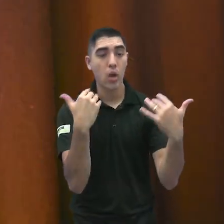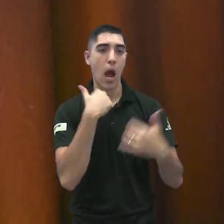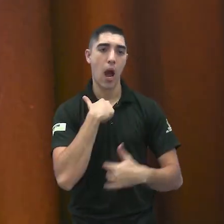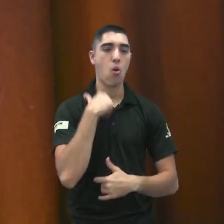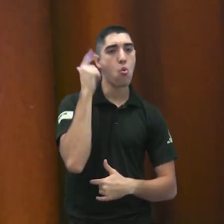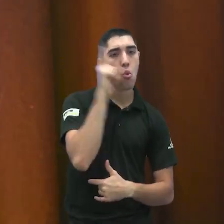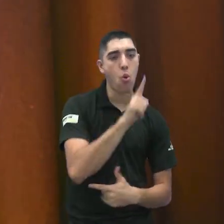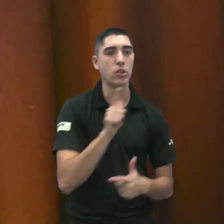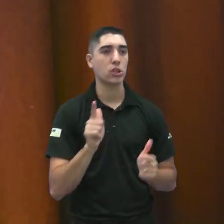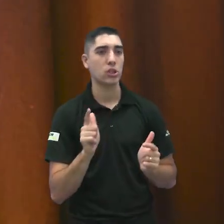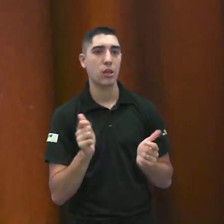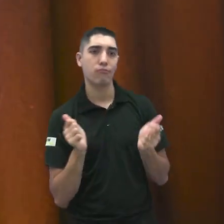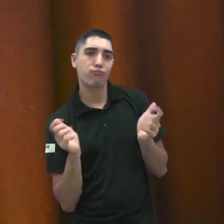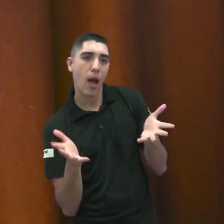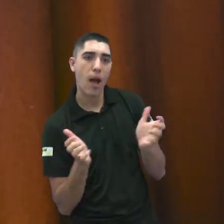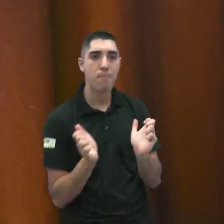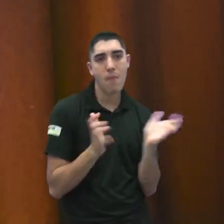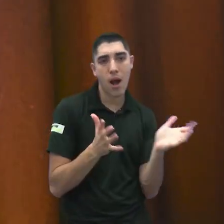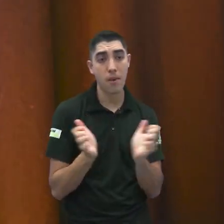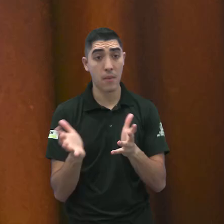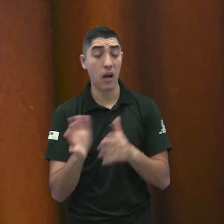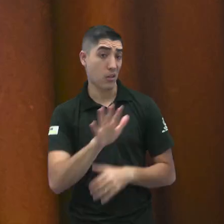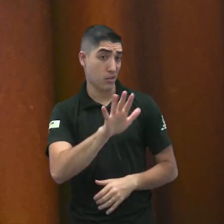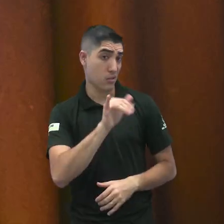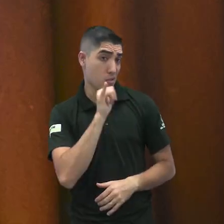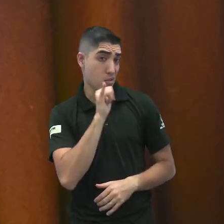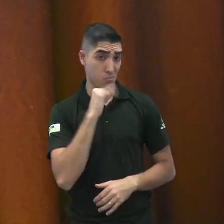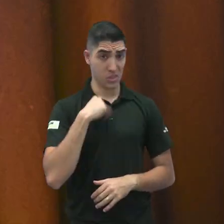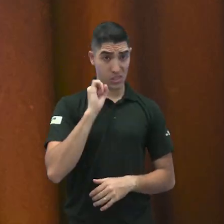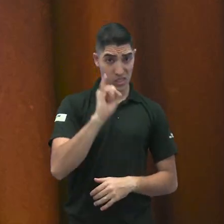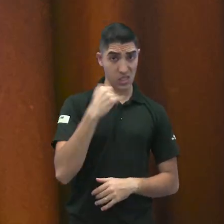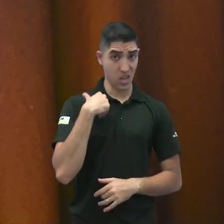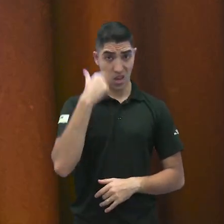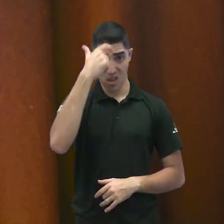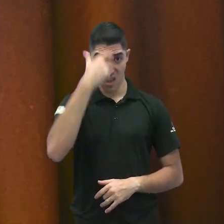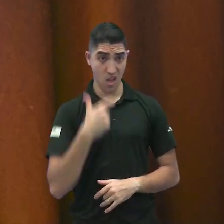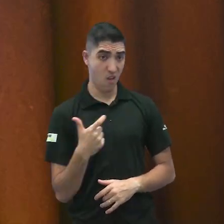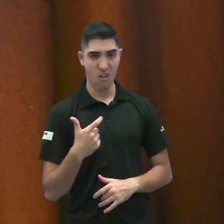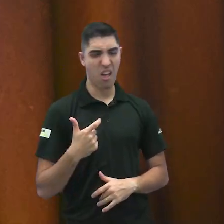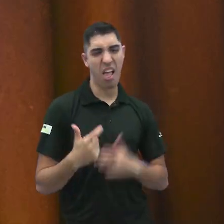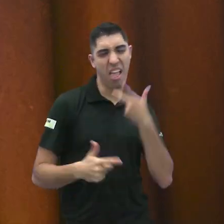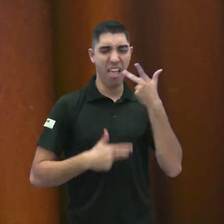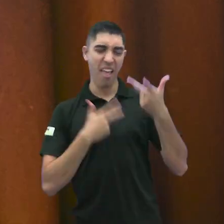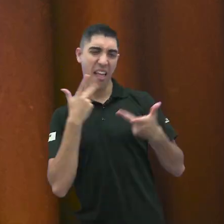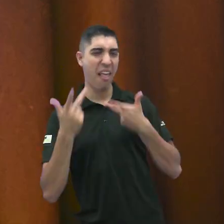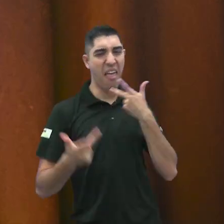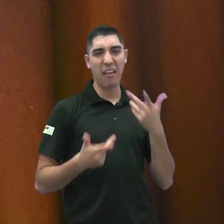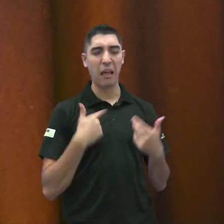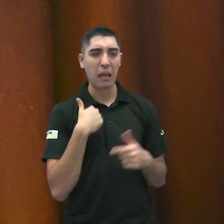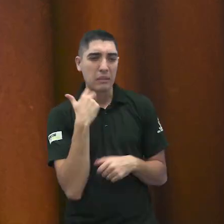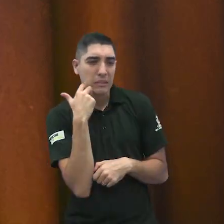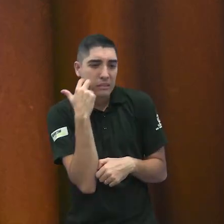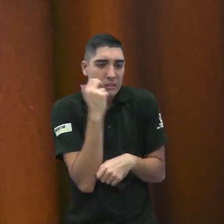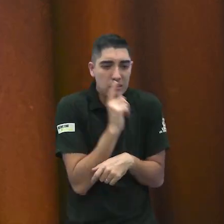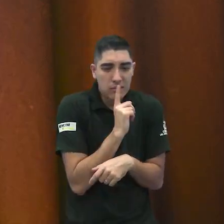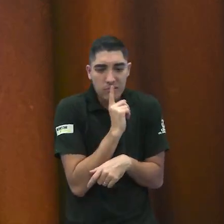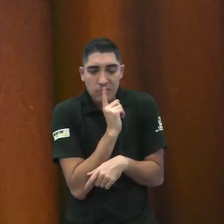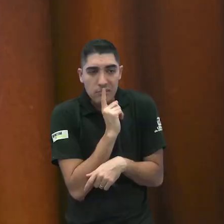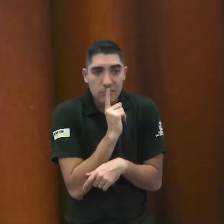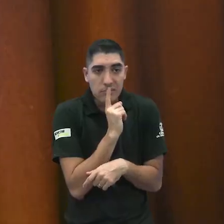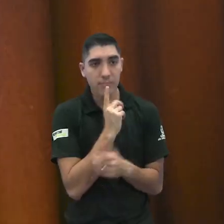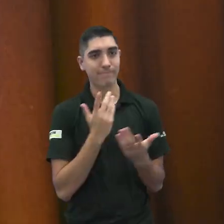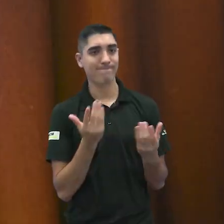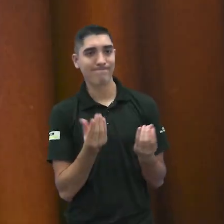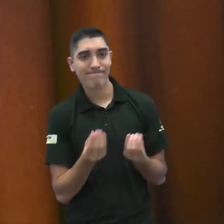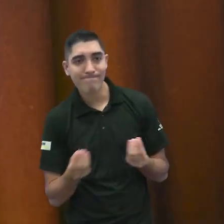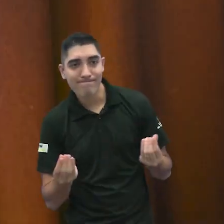expressar. Se aqui eu me comporto de uma maneira mais introspectiva, mais introvertida,